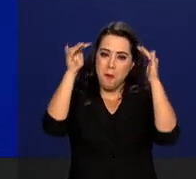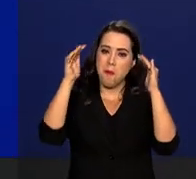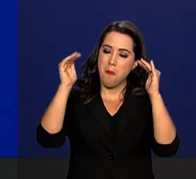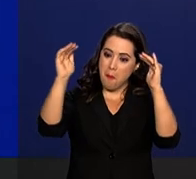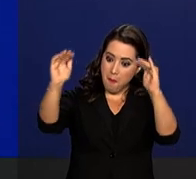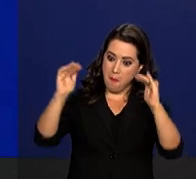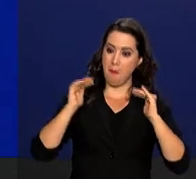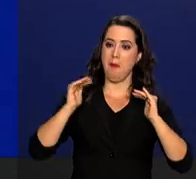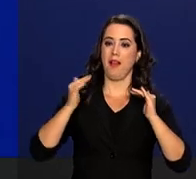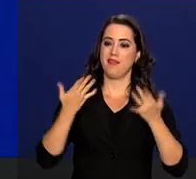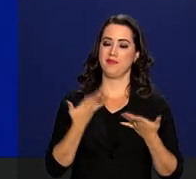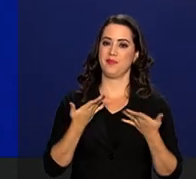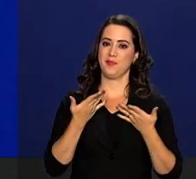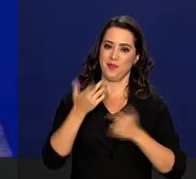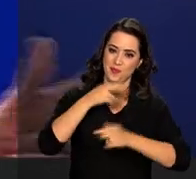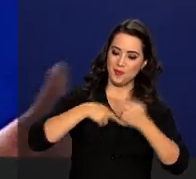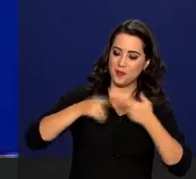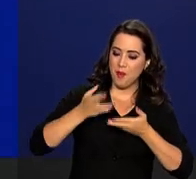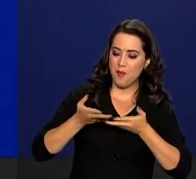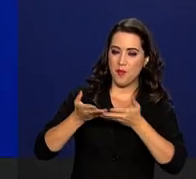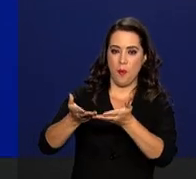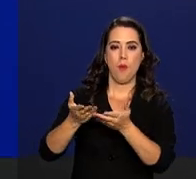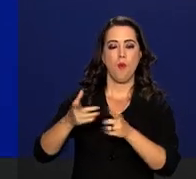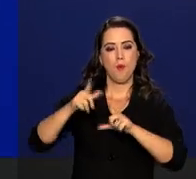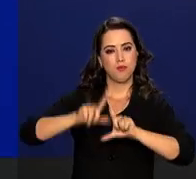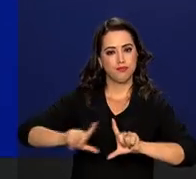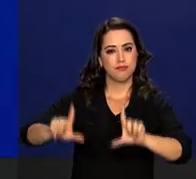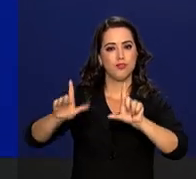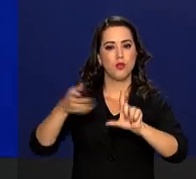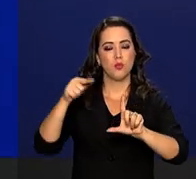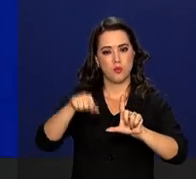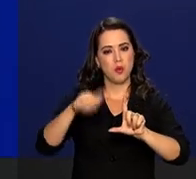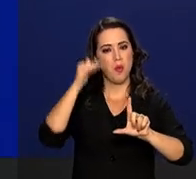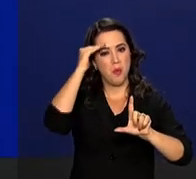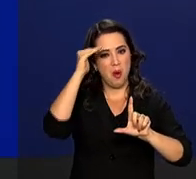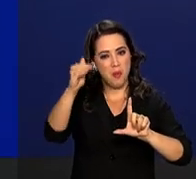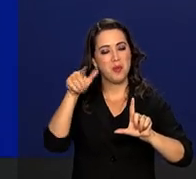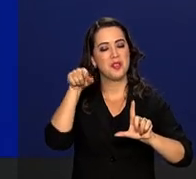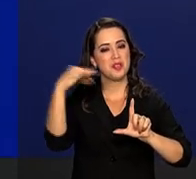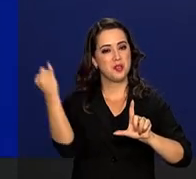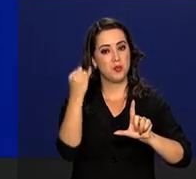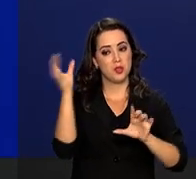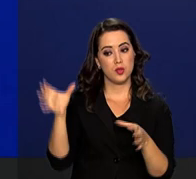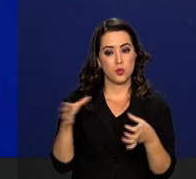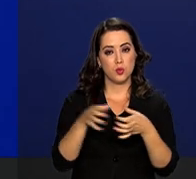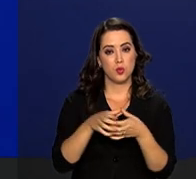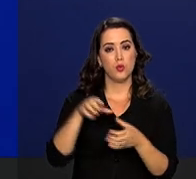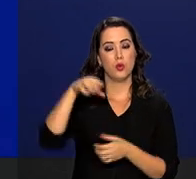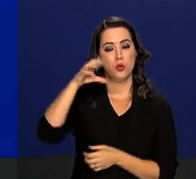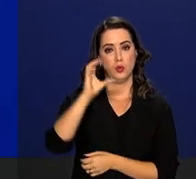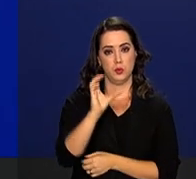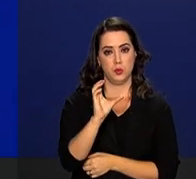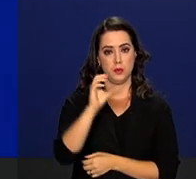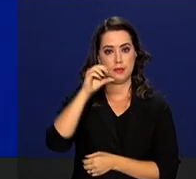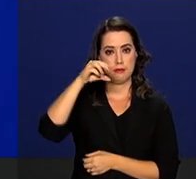esta homenagem da Confederação Nacional dos Municípios, não é, Wellington? É